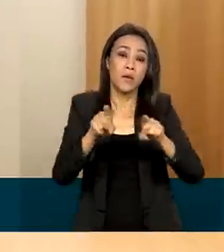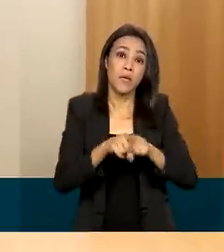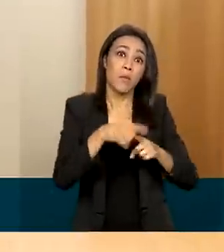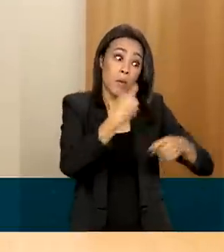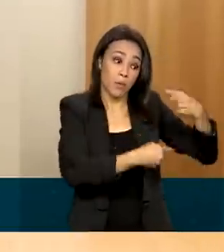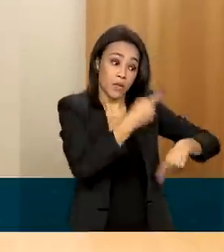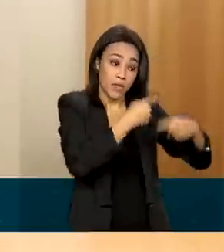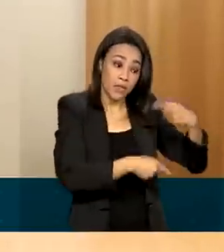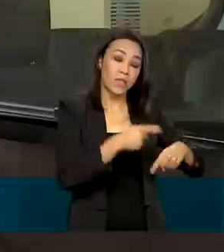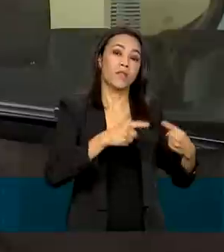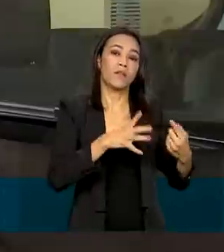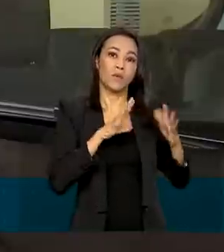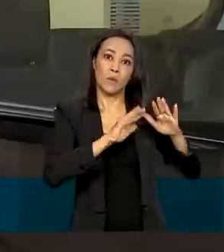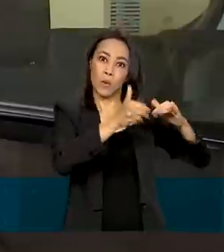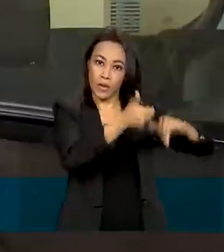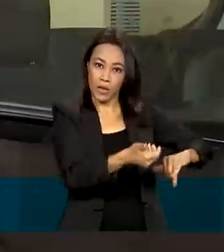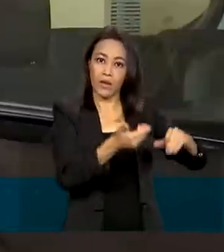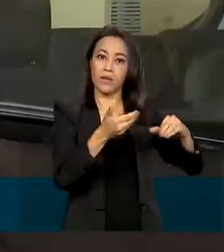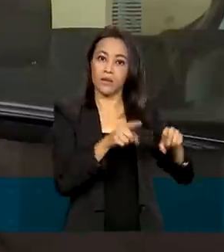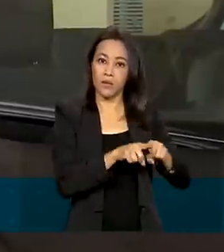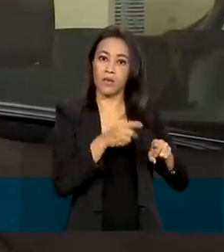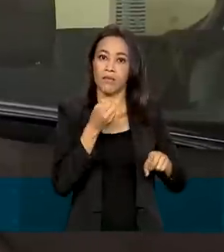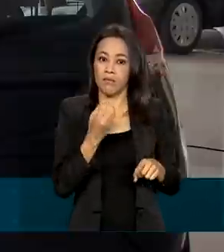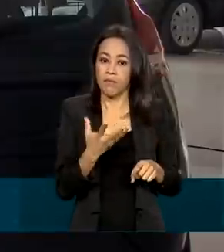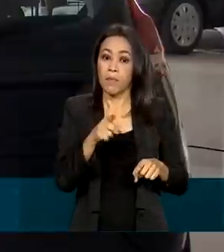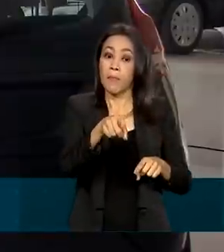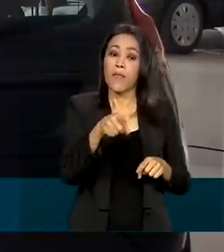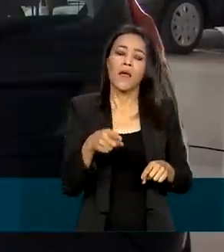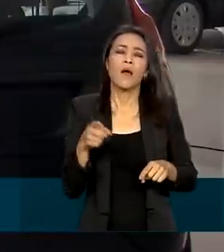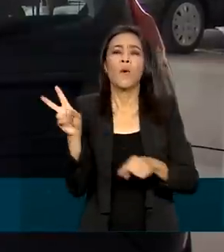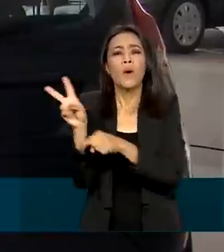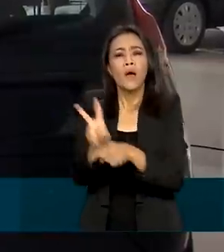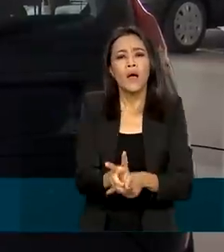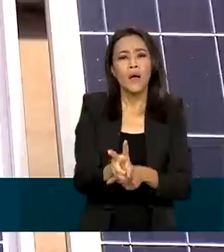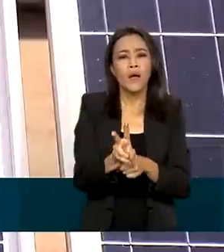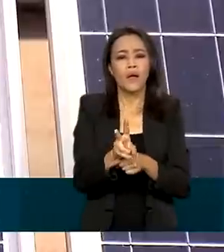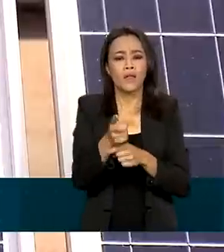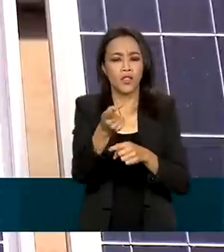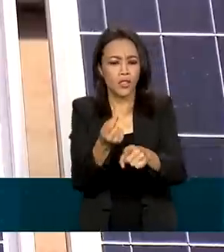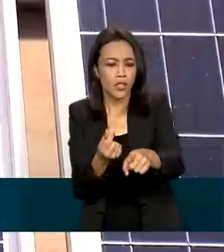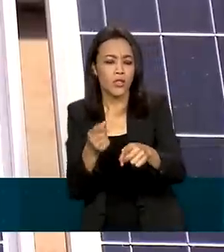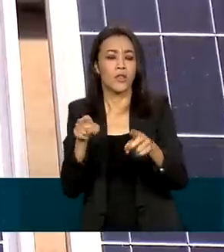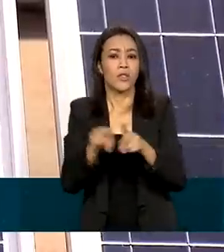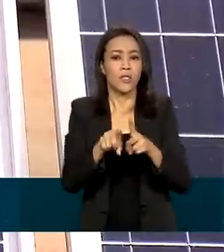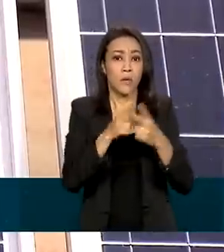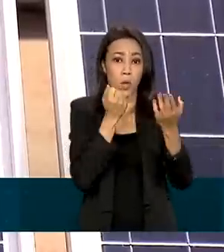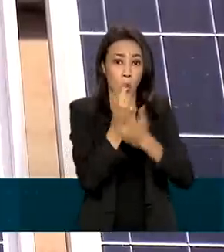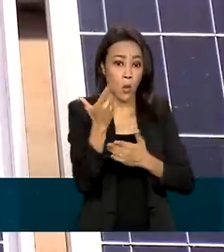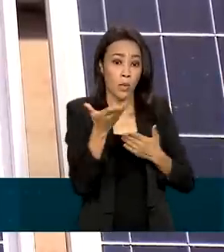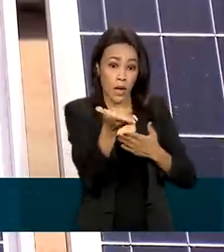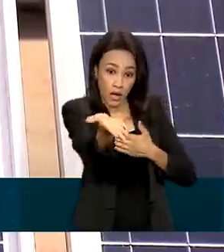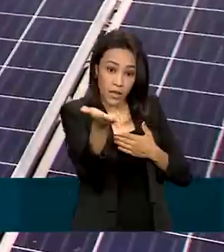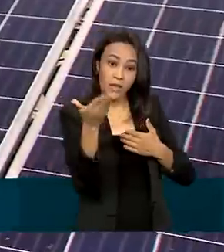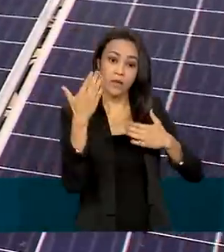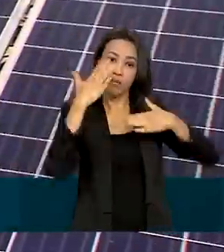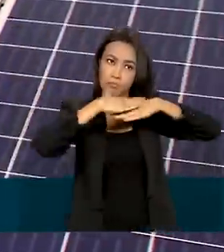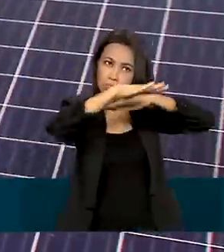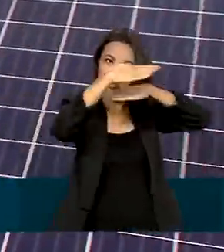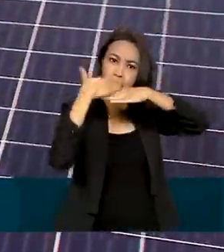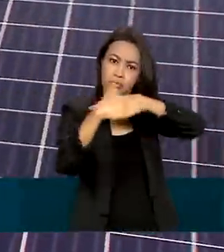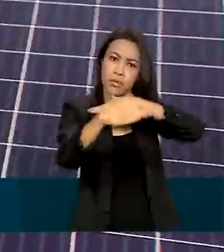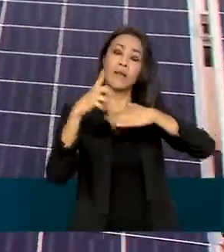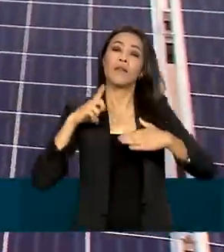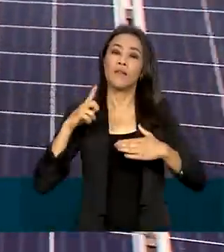à geração distribuída. As linhas de crédito para financiamento de veículos e aquisição de placas solares também